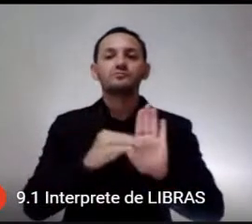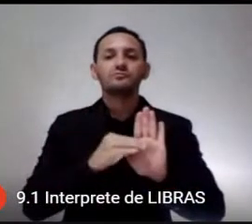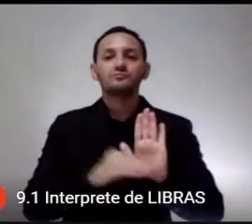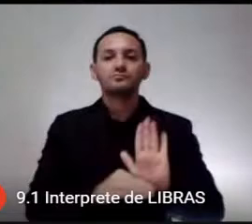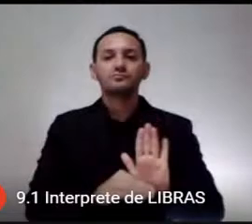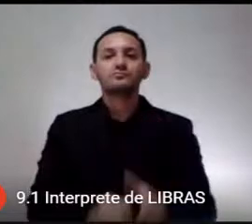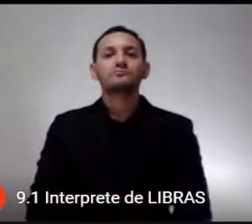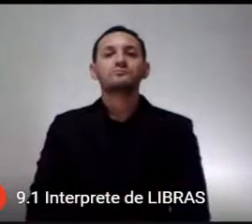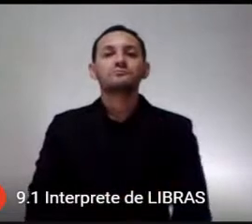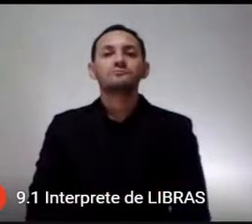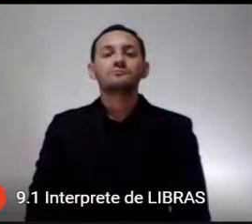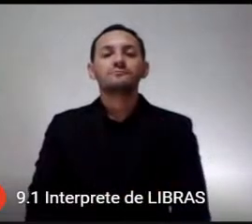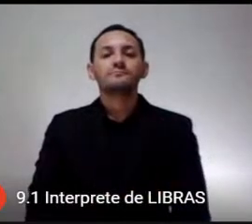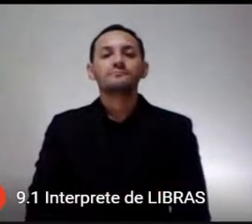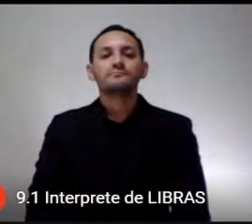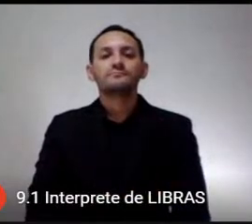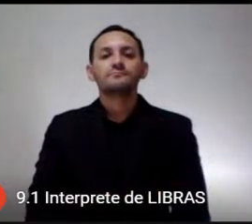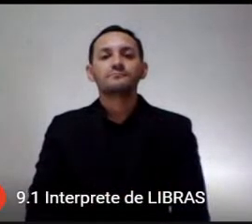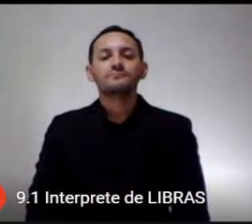candidatura.